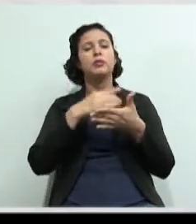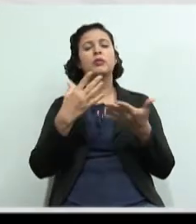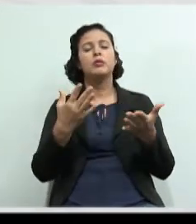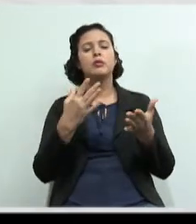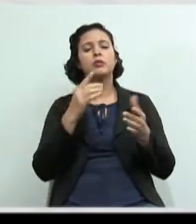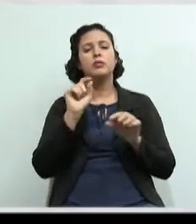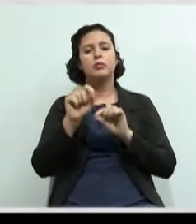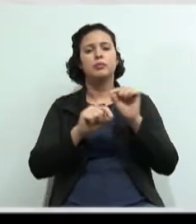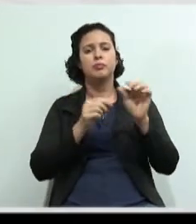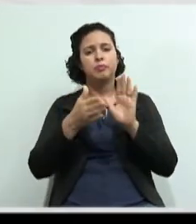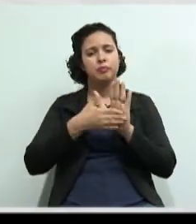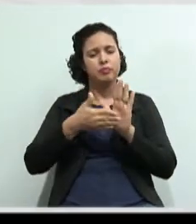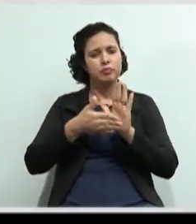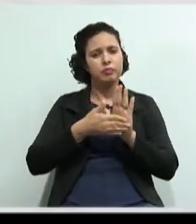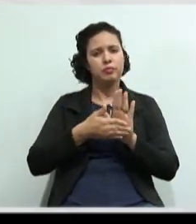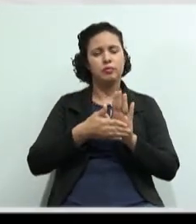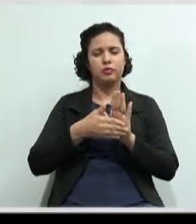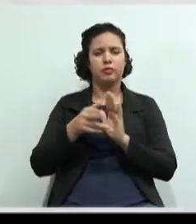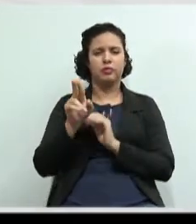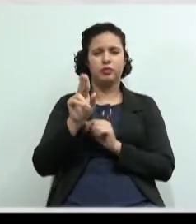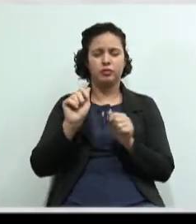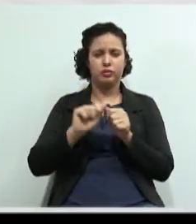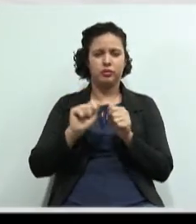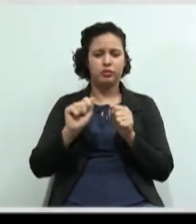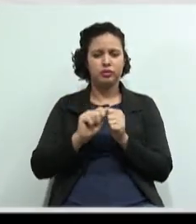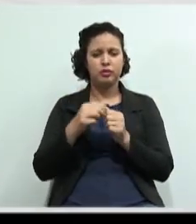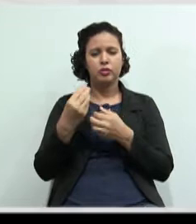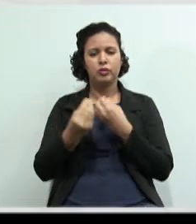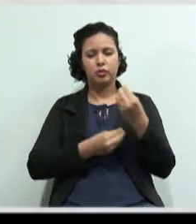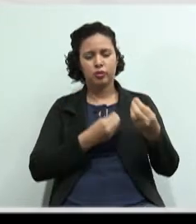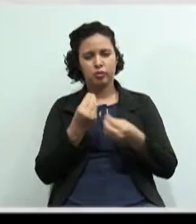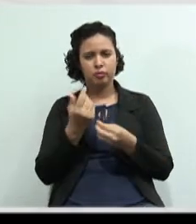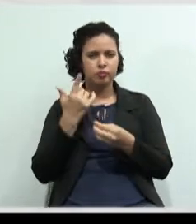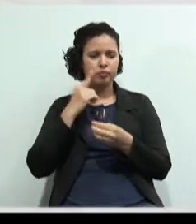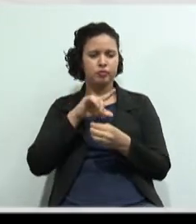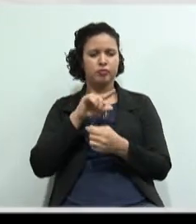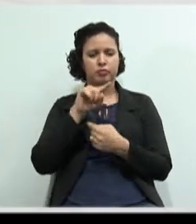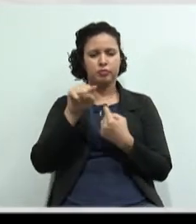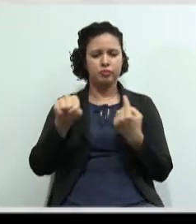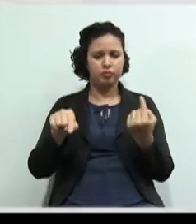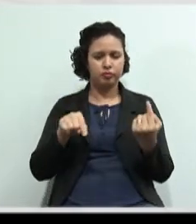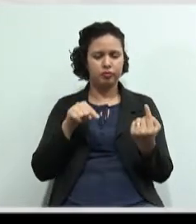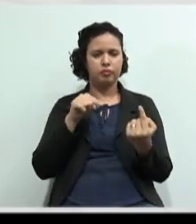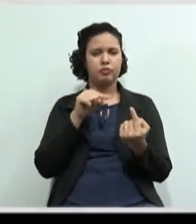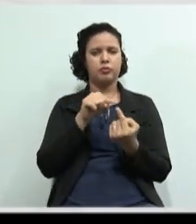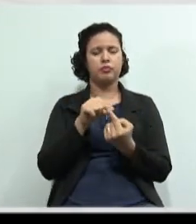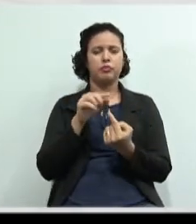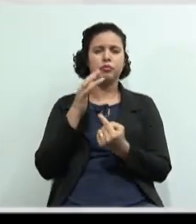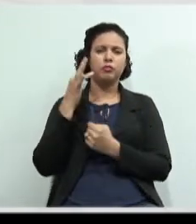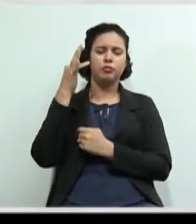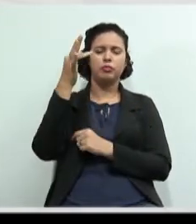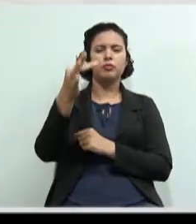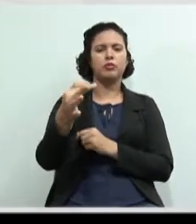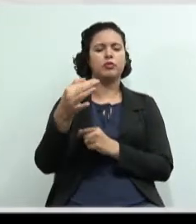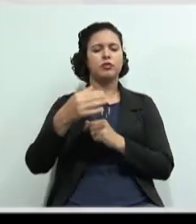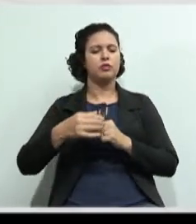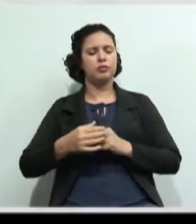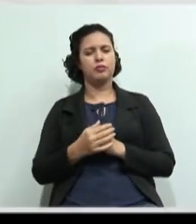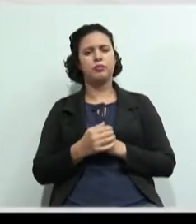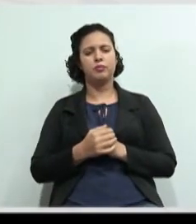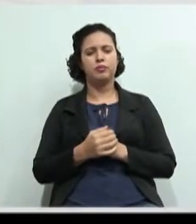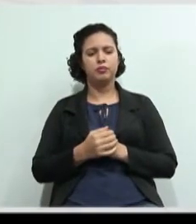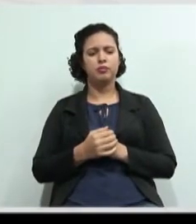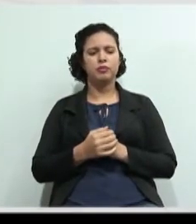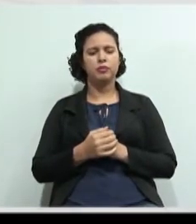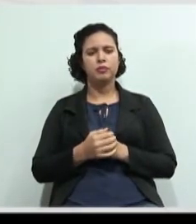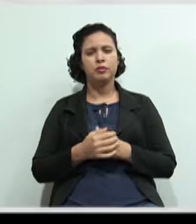será colocado em prática, a forma como será feito, alcançando o resultado futuro. E aí eu quero até voltar aqui, porque